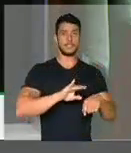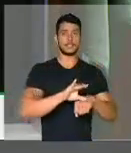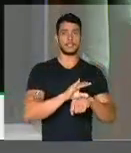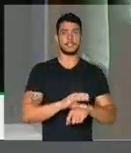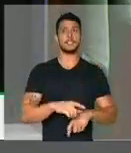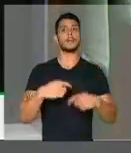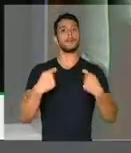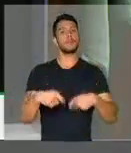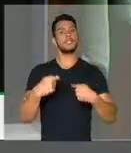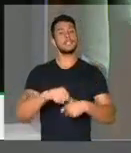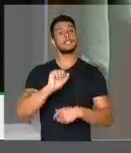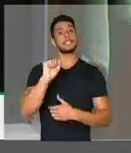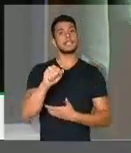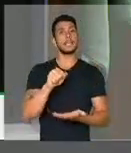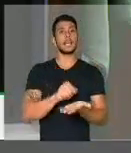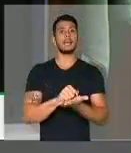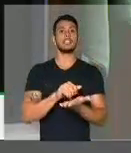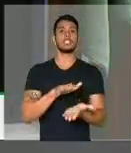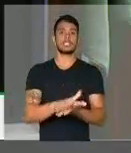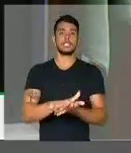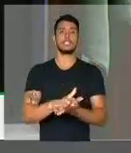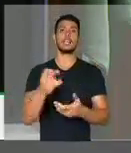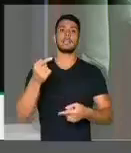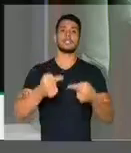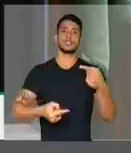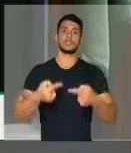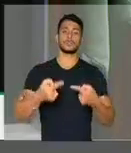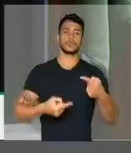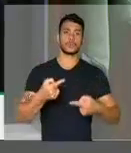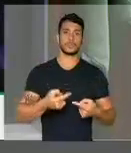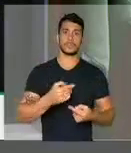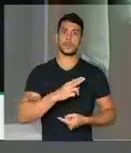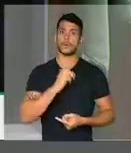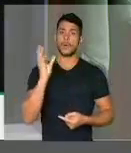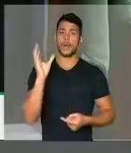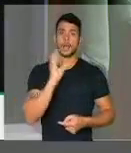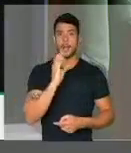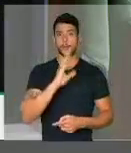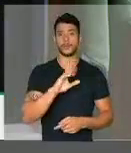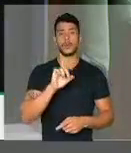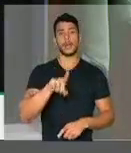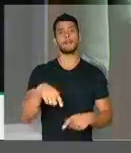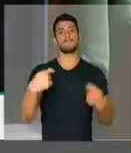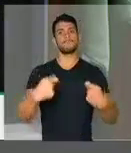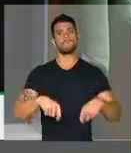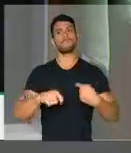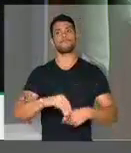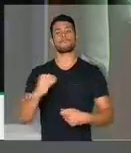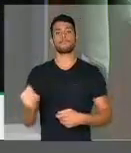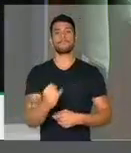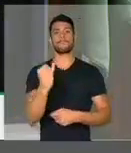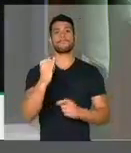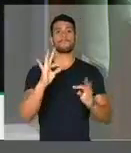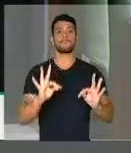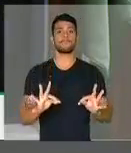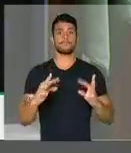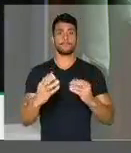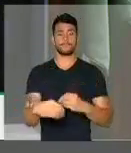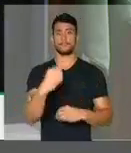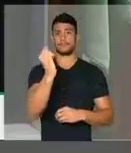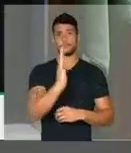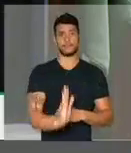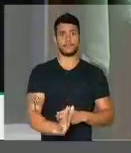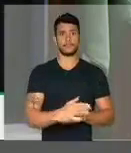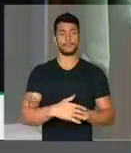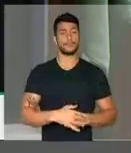e devem agendar esse debate que é necessário e fundamental para todos os